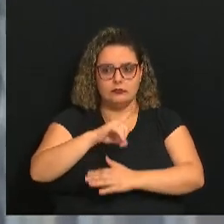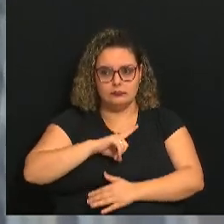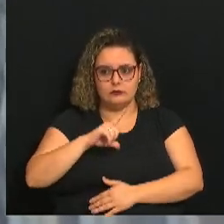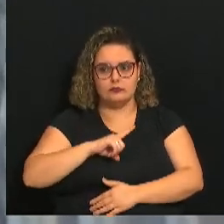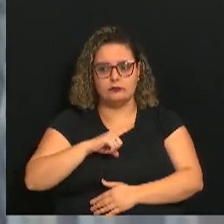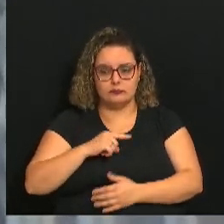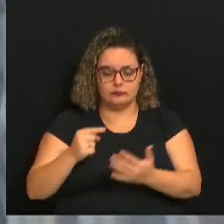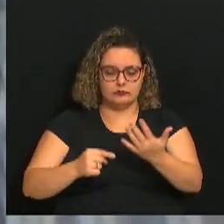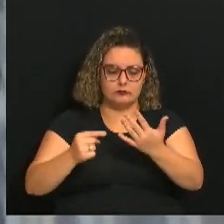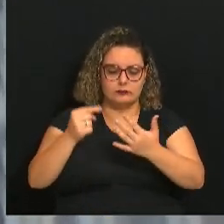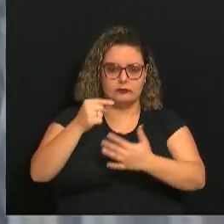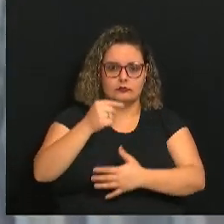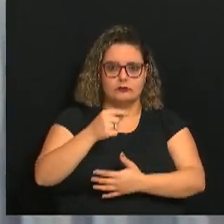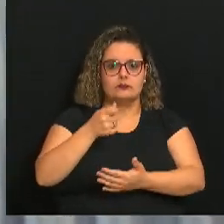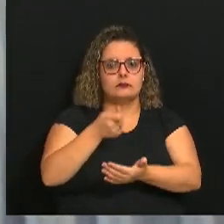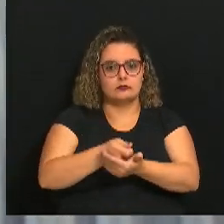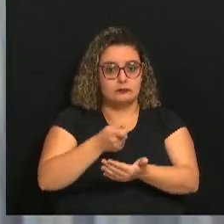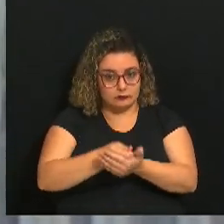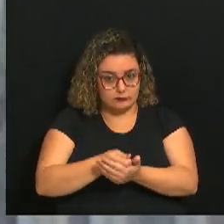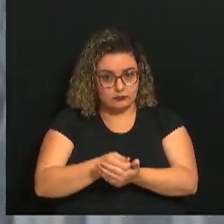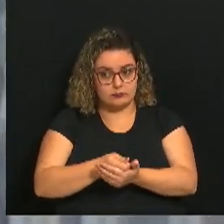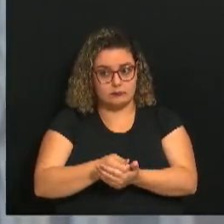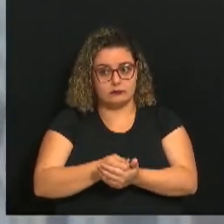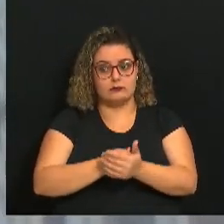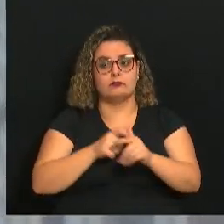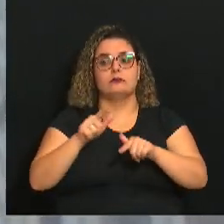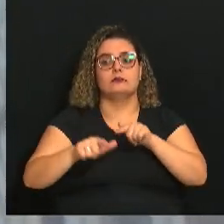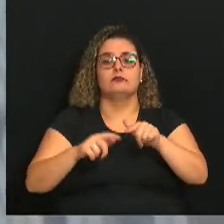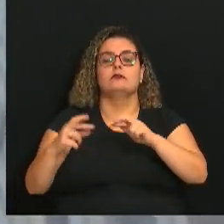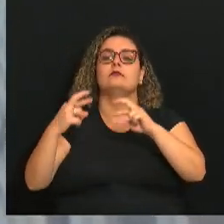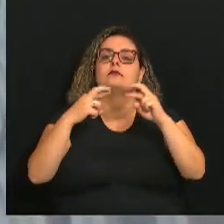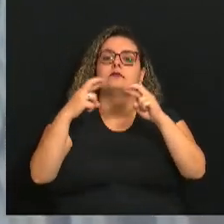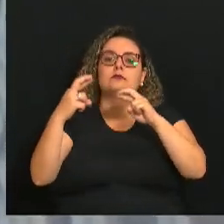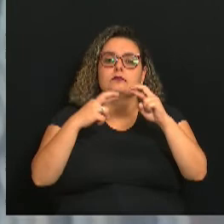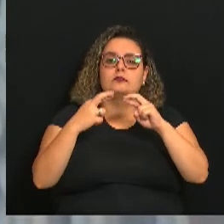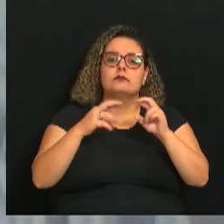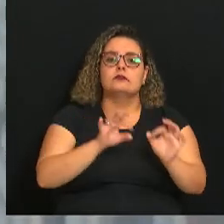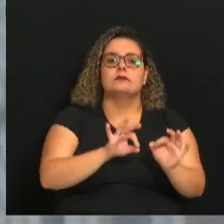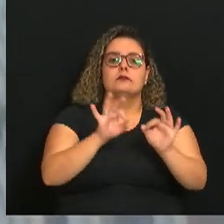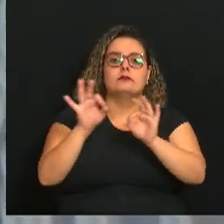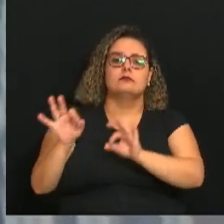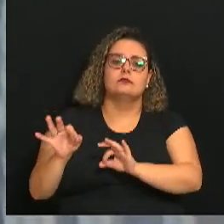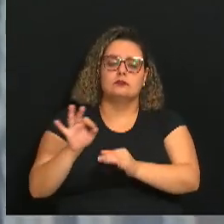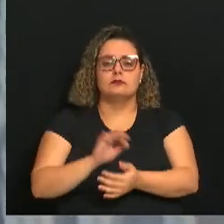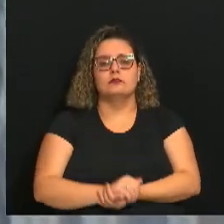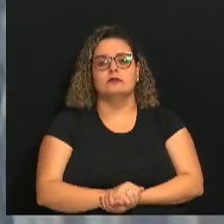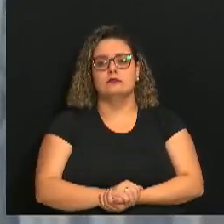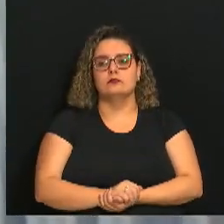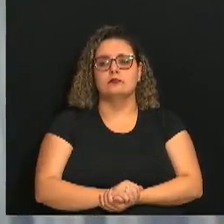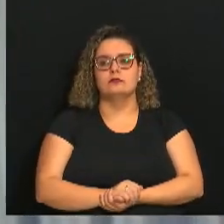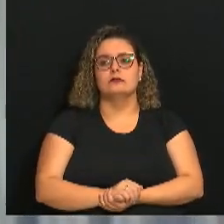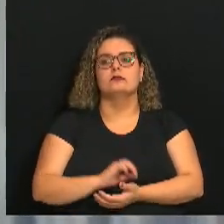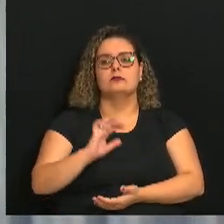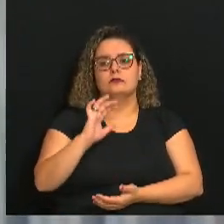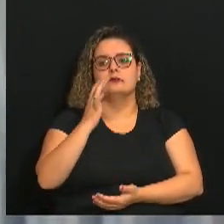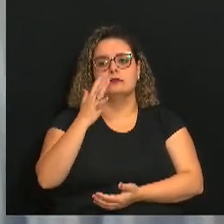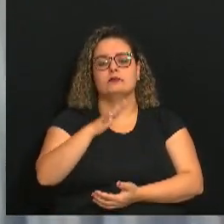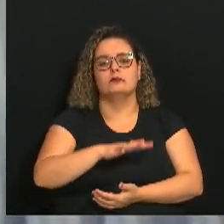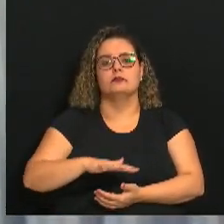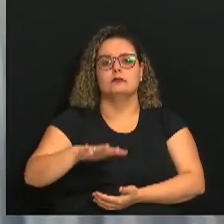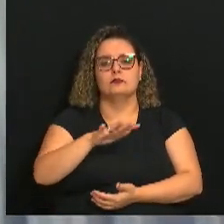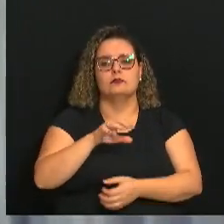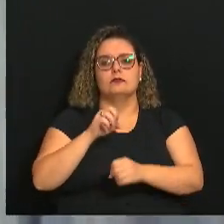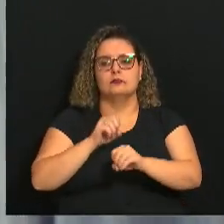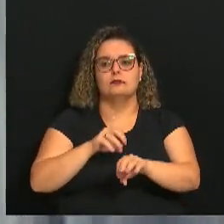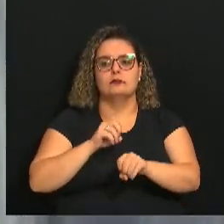das obrigações fazer esse trabalho de fiscalização, de acompanhamento do que ocorre na educação do nosso